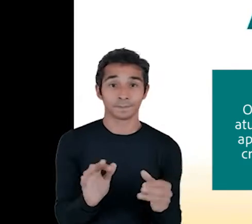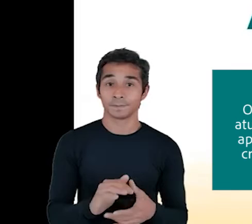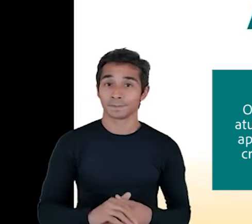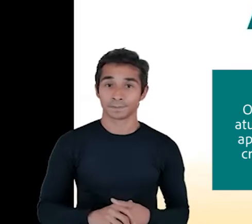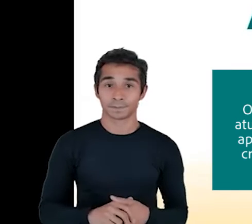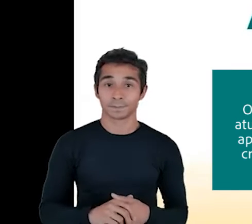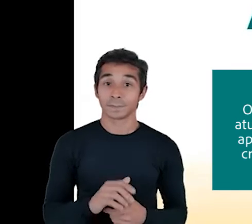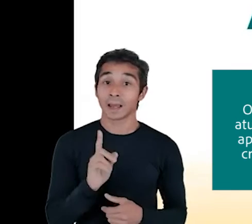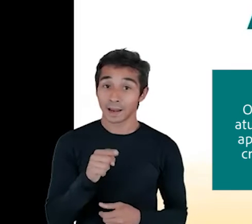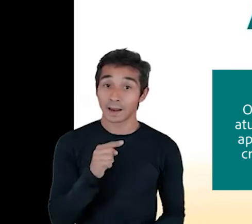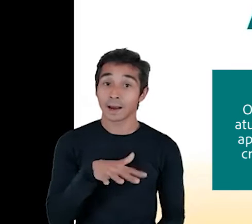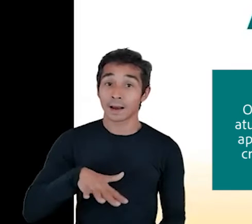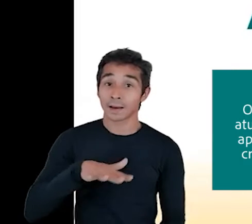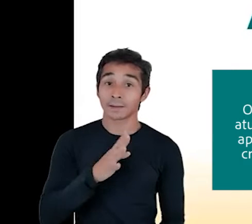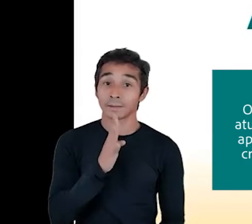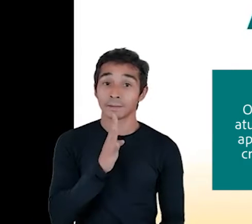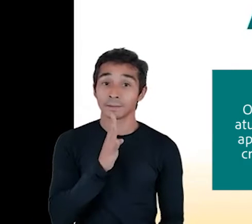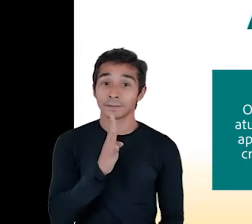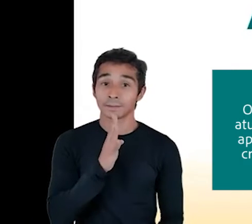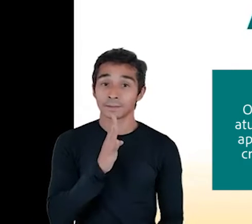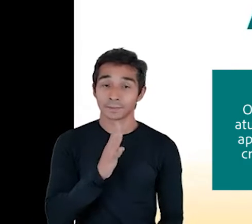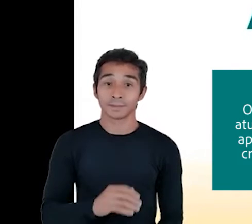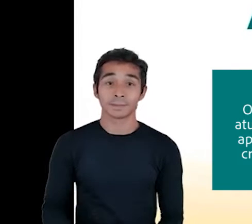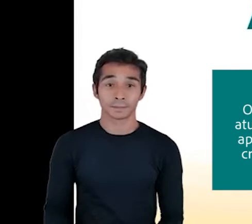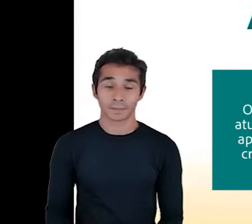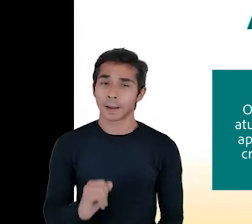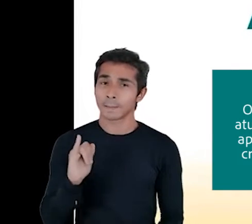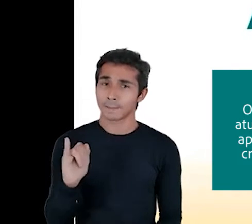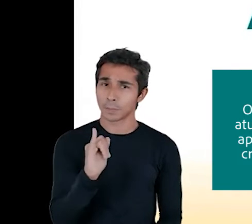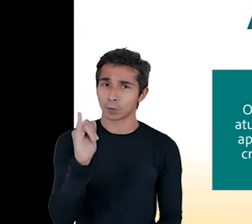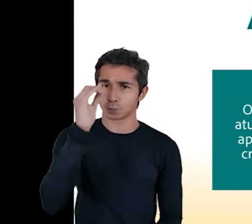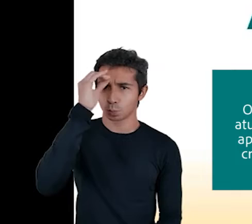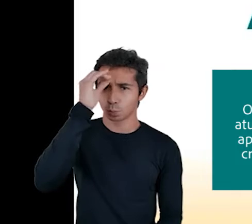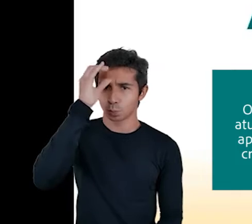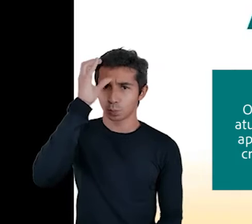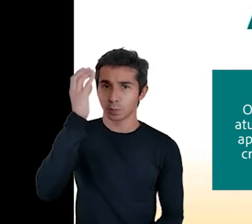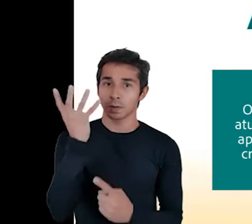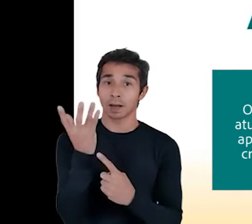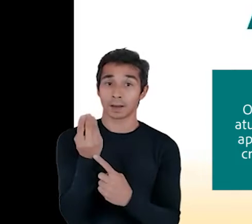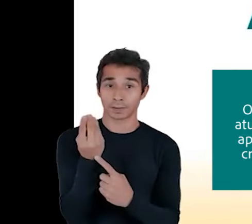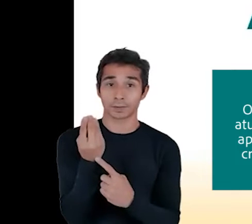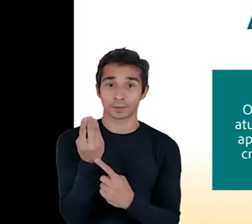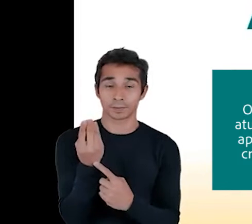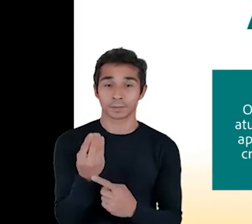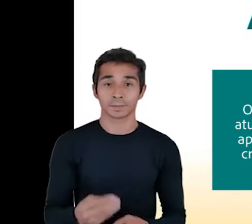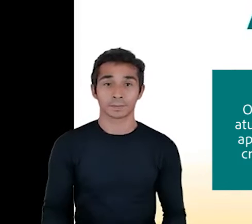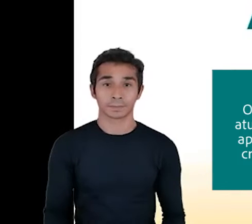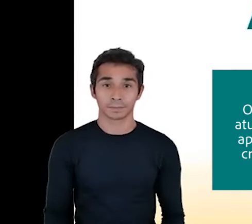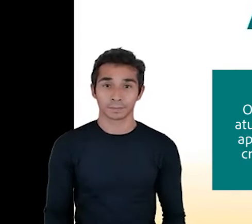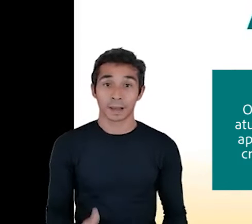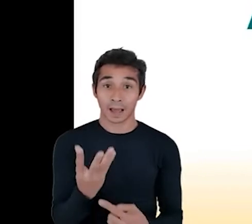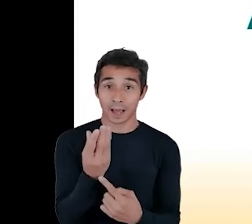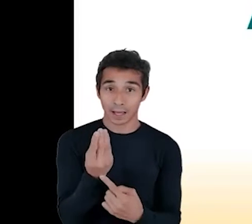um conhecimento, e um conhecimento relevante e importantíssimo. Porque uma das a arte, ela